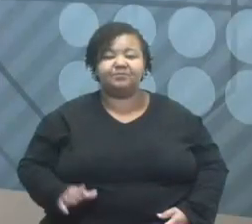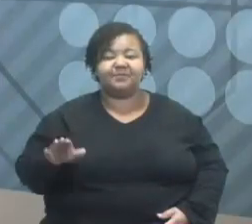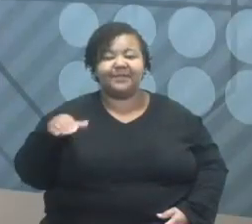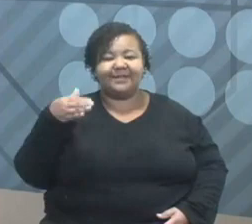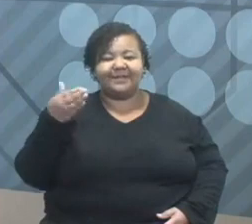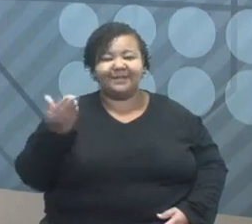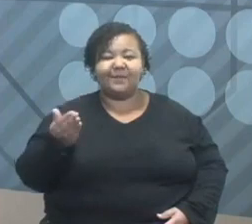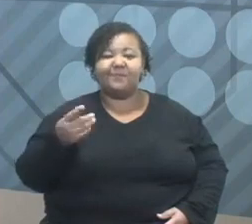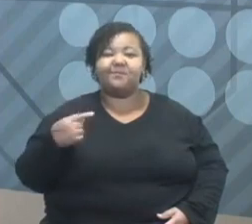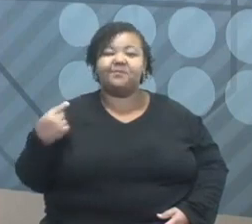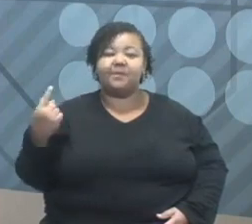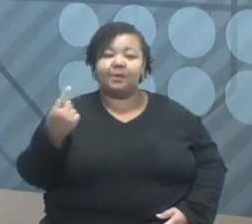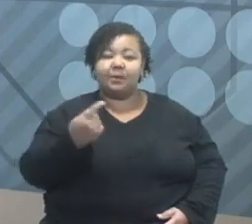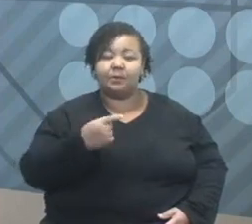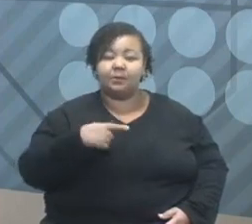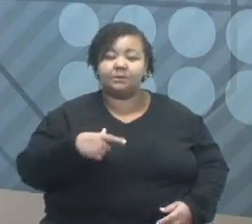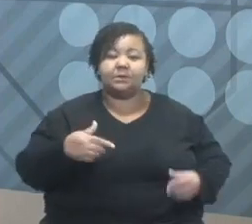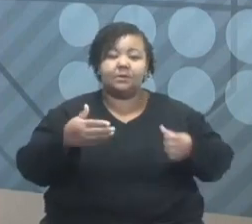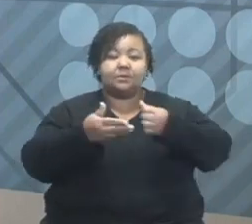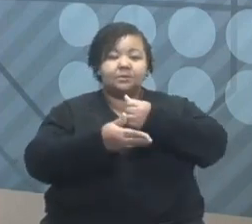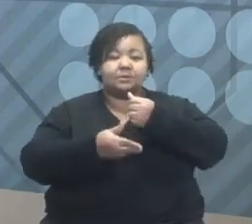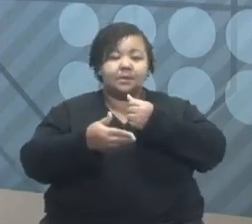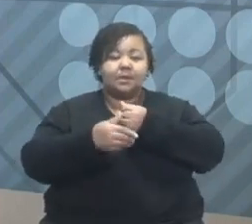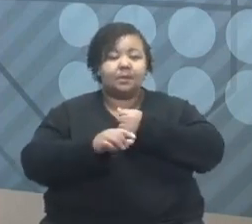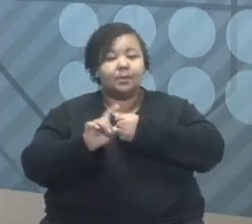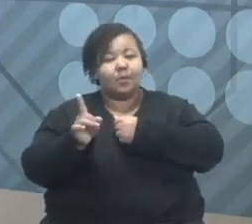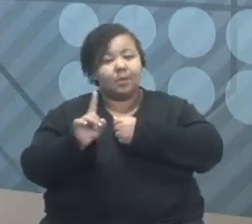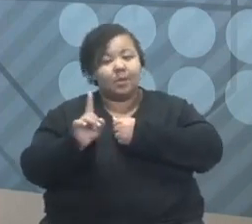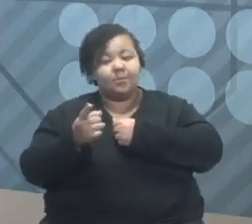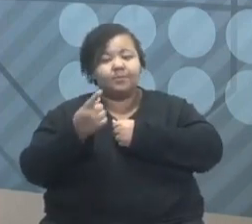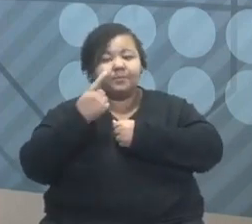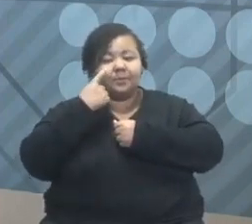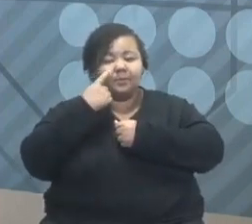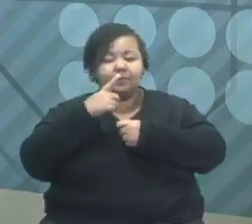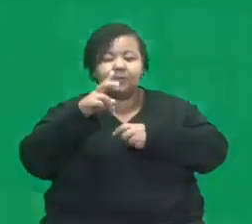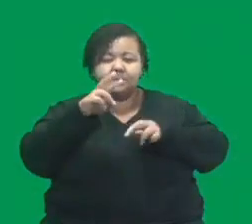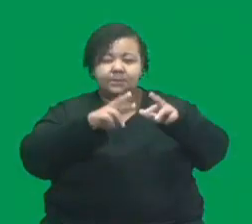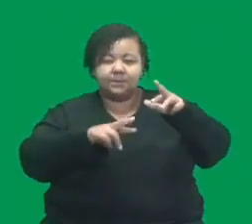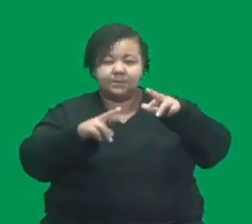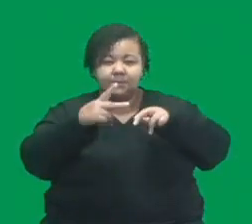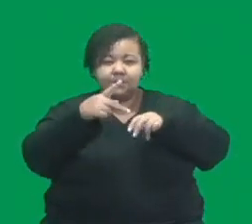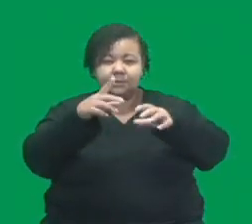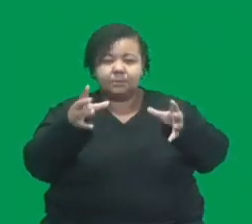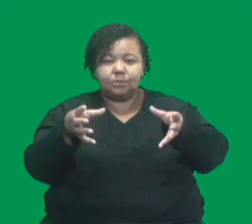Então, nós temos uma base do R2 ou não com esse conjunto? Vamos analisar esse conjunto?